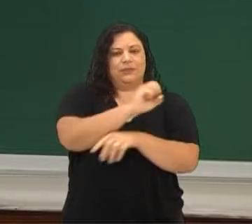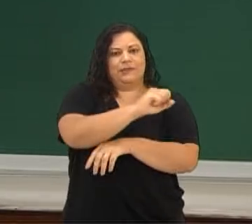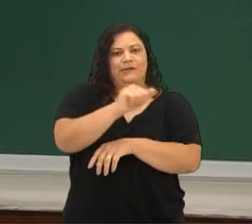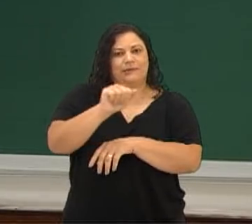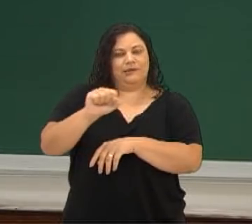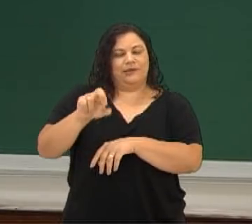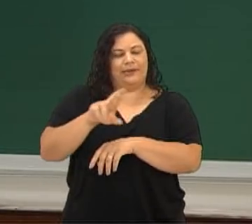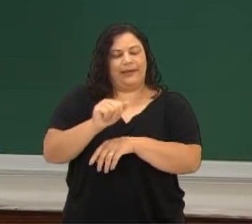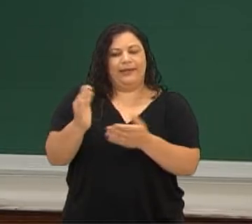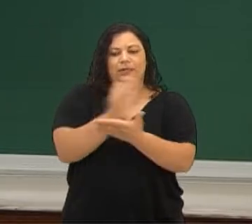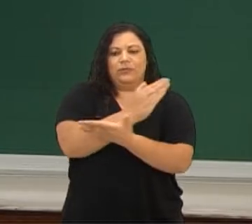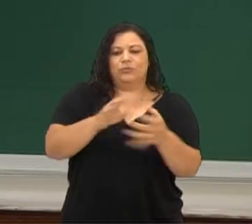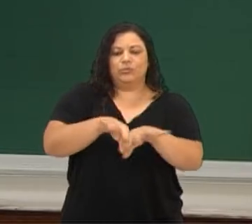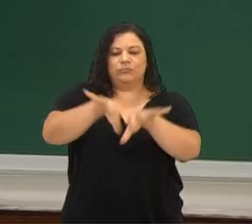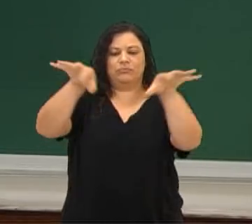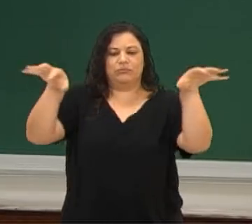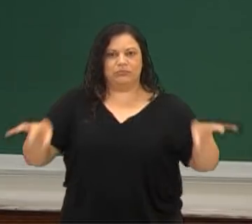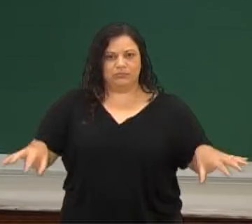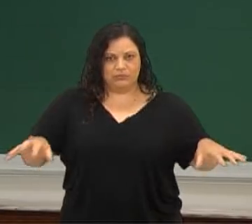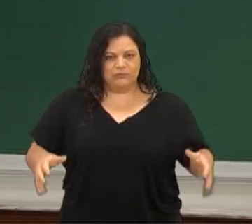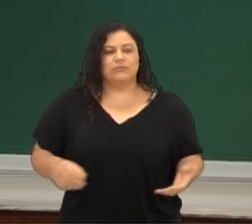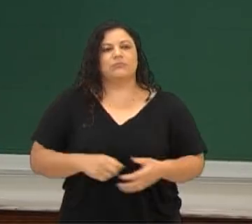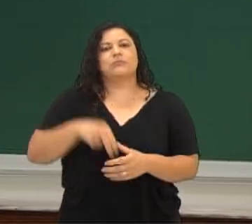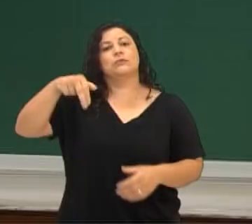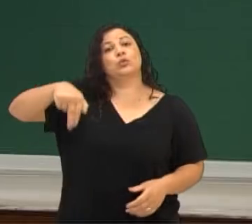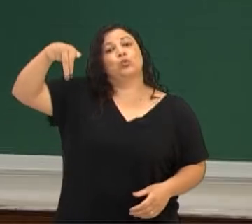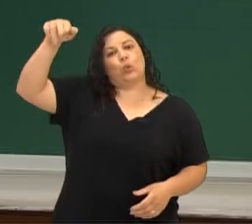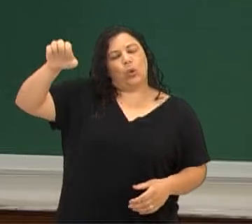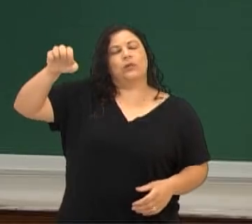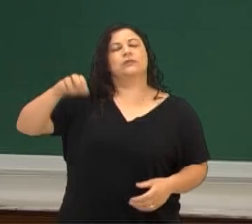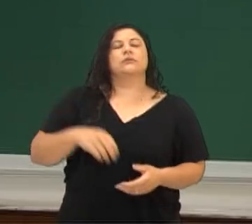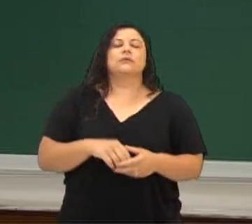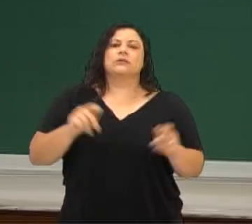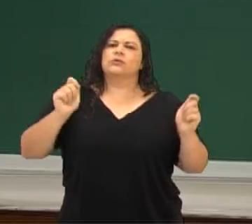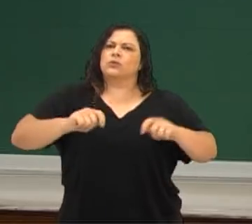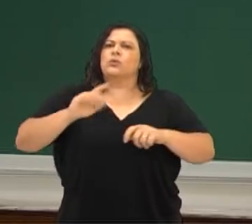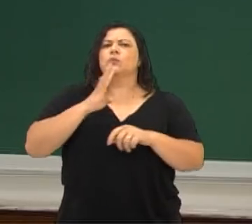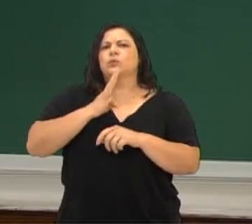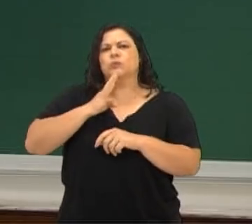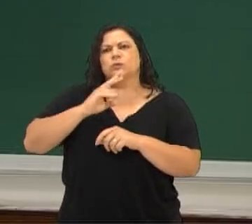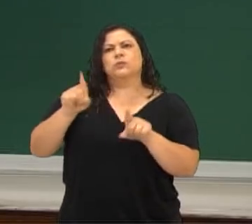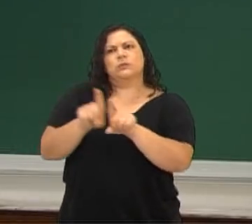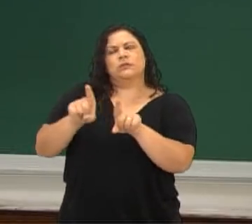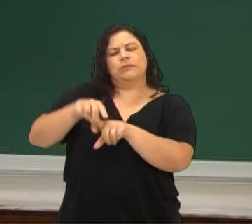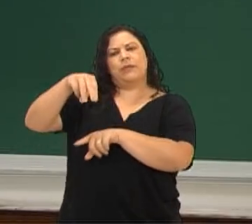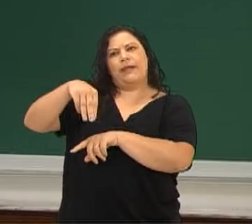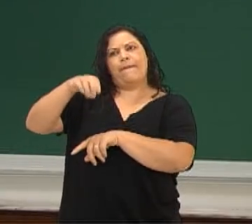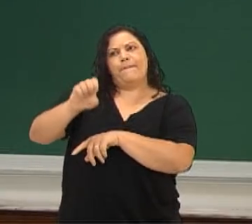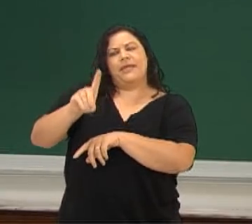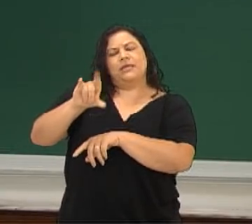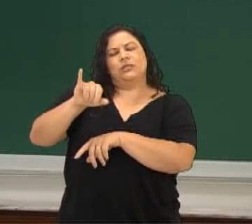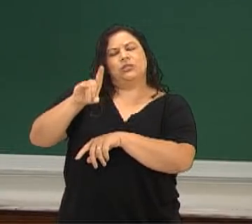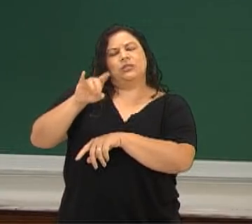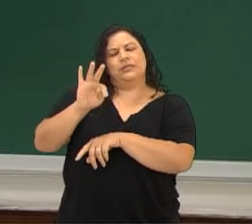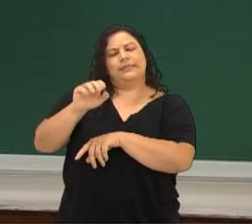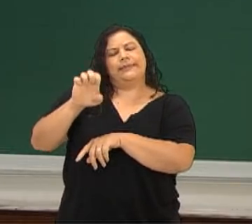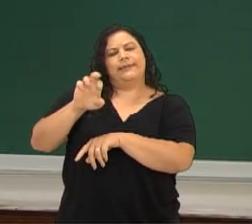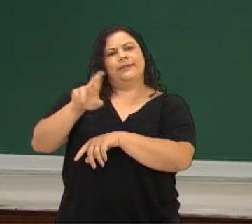dessas regiões. A África o norte da África também é conhecido como África Mediterrânea ou África Islâmica,